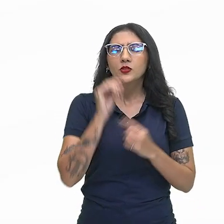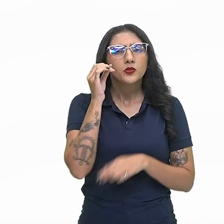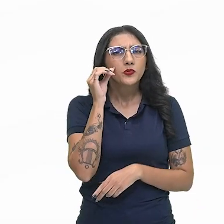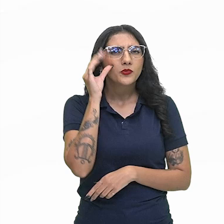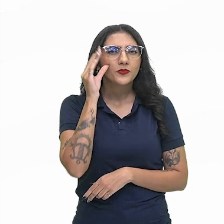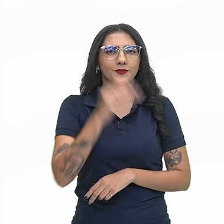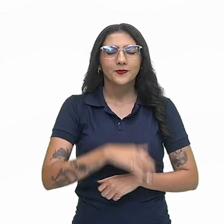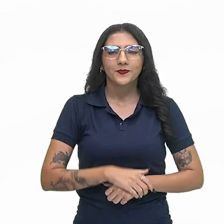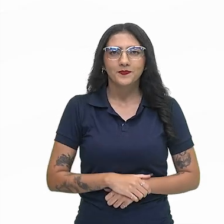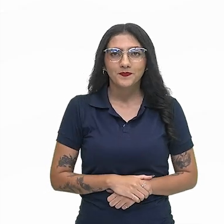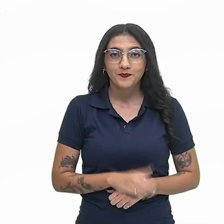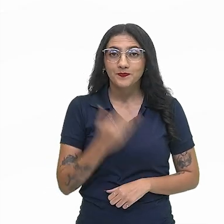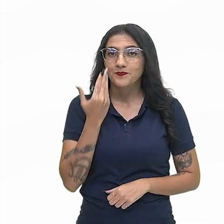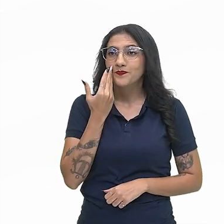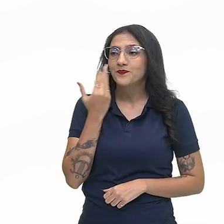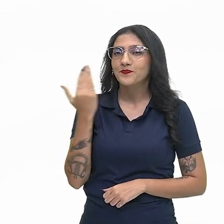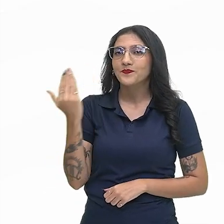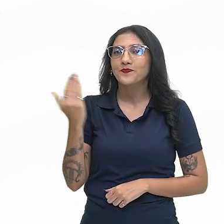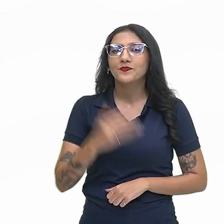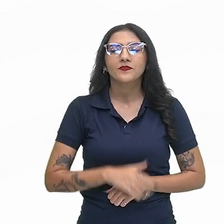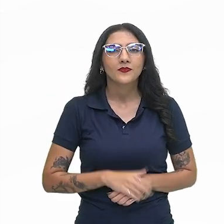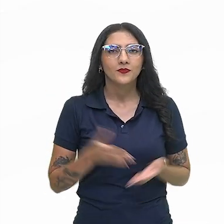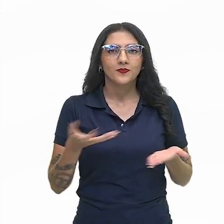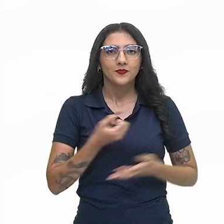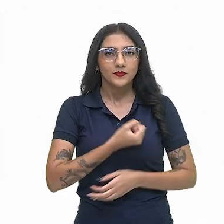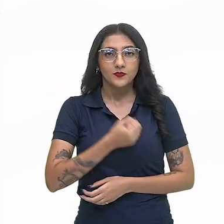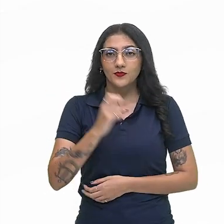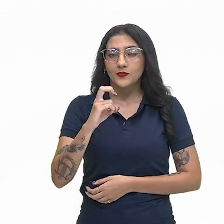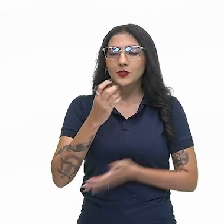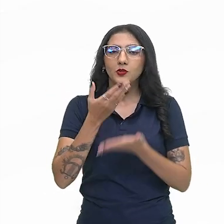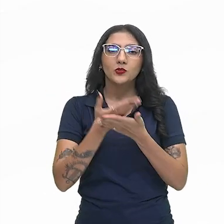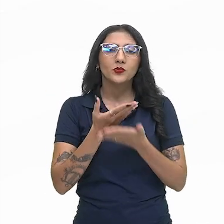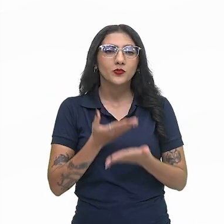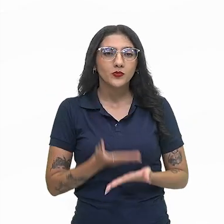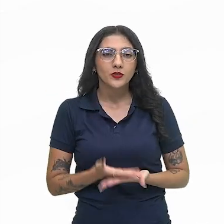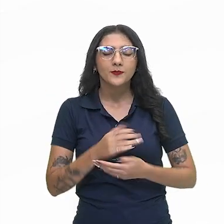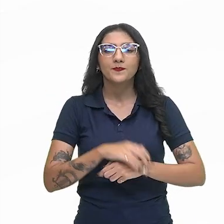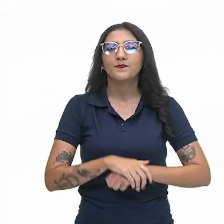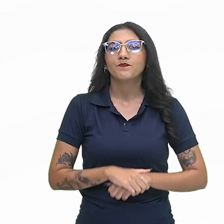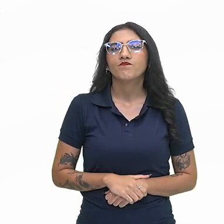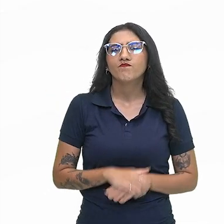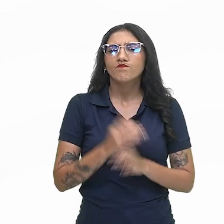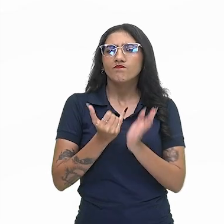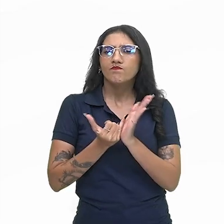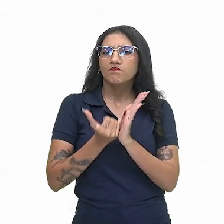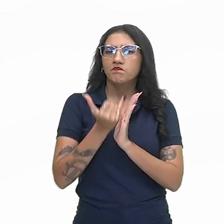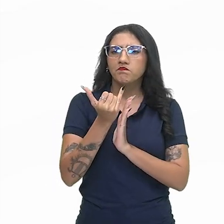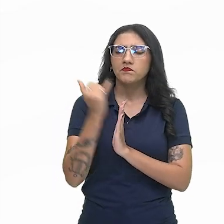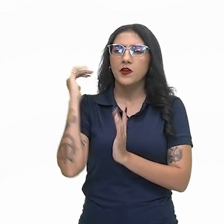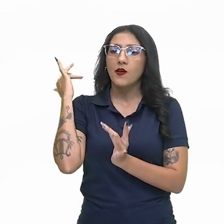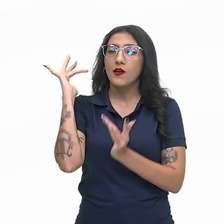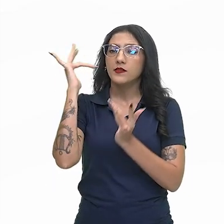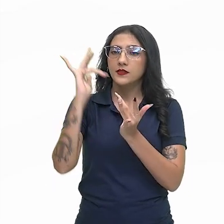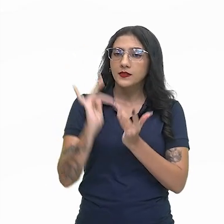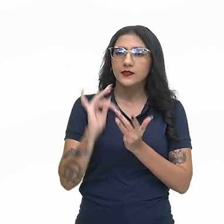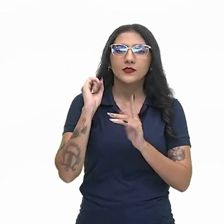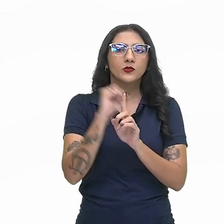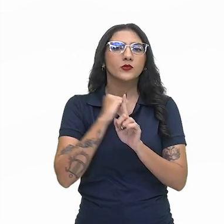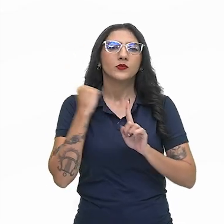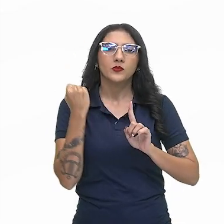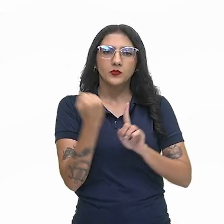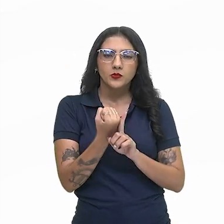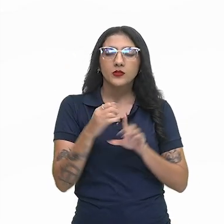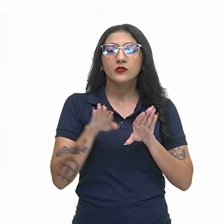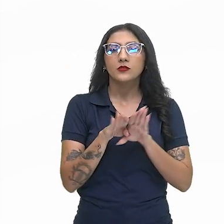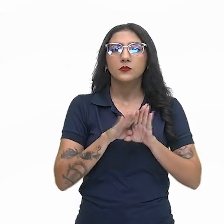de conhecimento. A aula de número 5 tem como objeto de conhecimento Introdução aos clássicos da Sociologia e